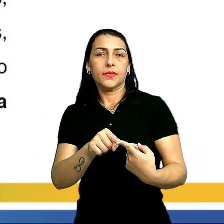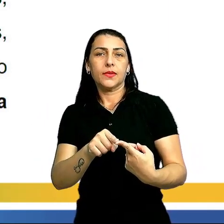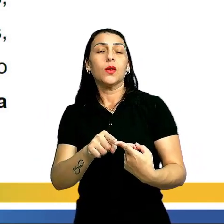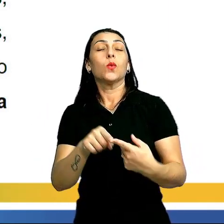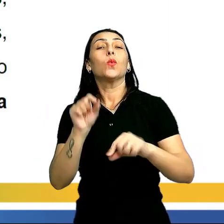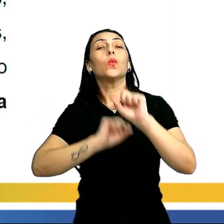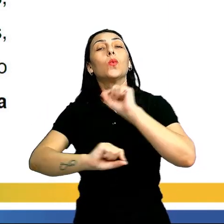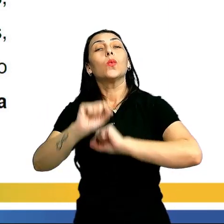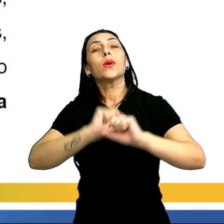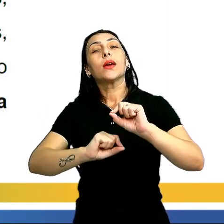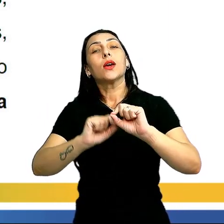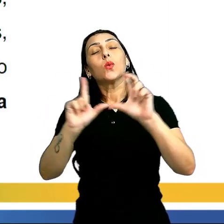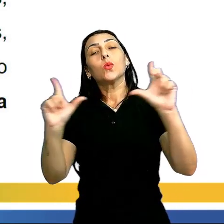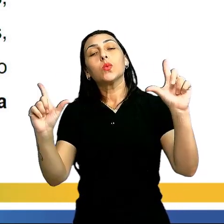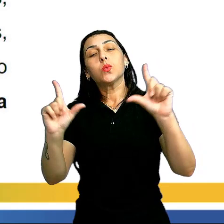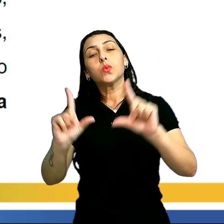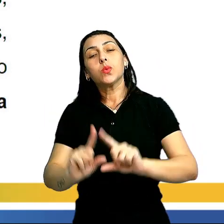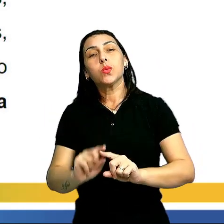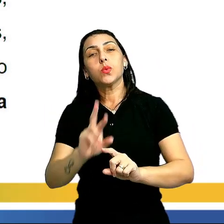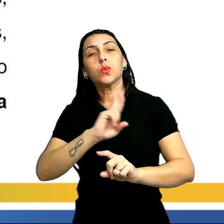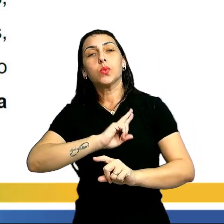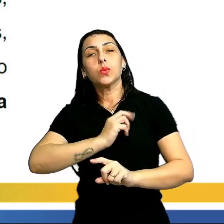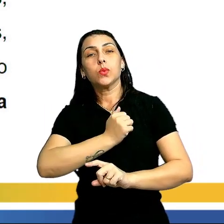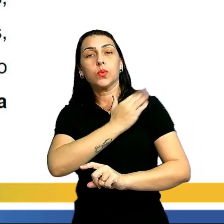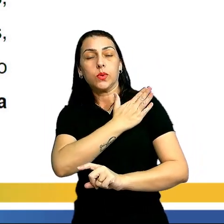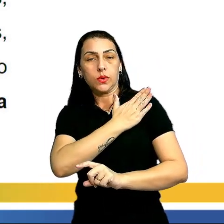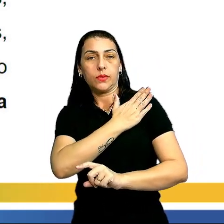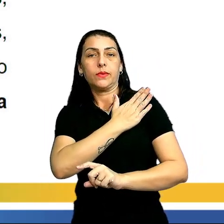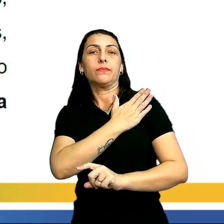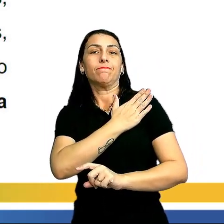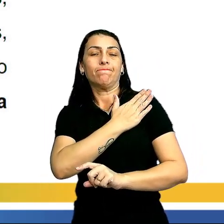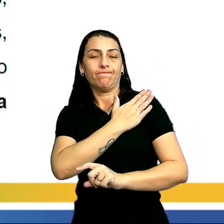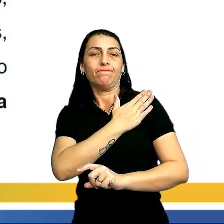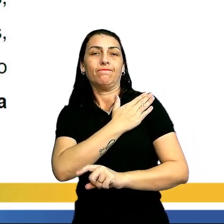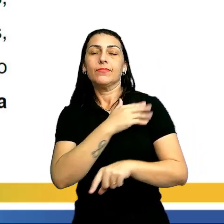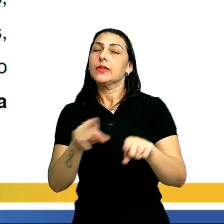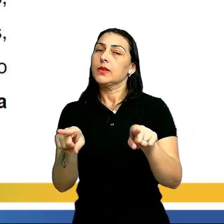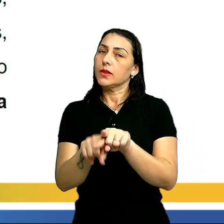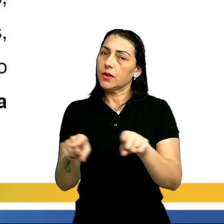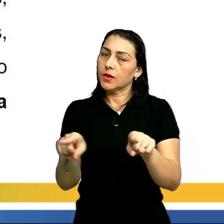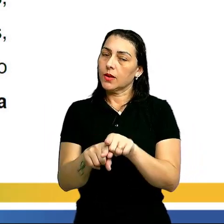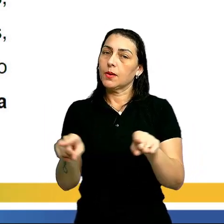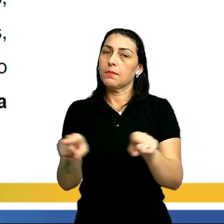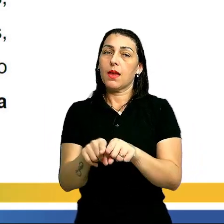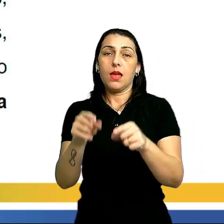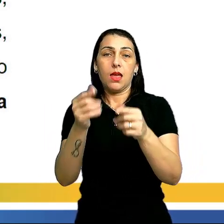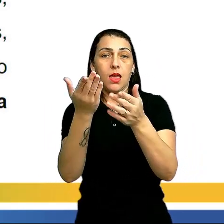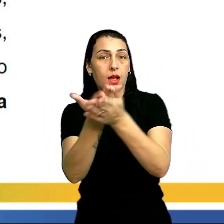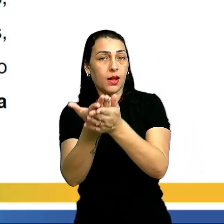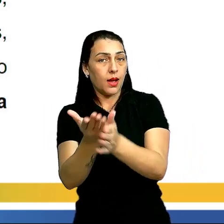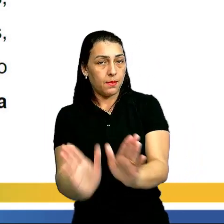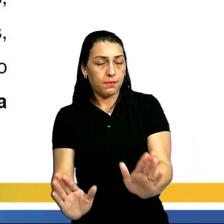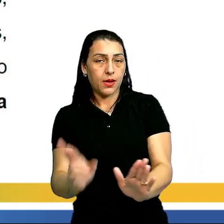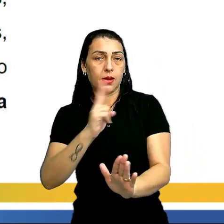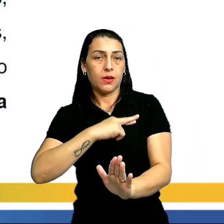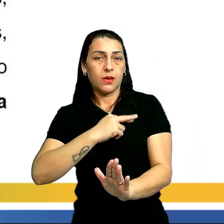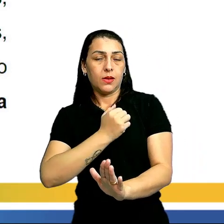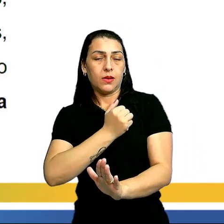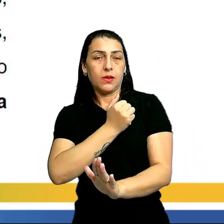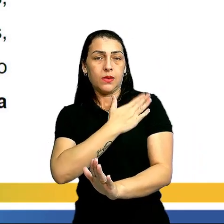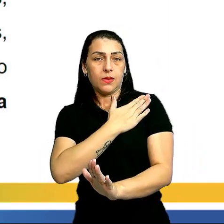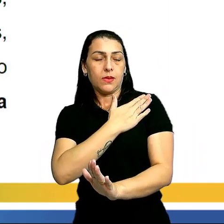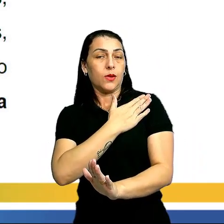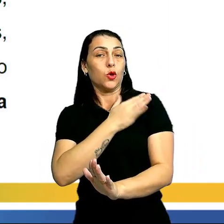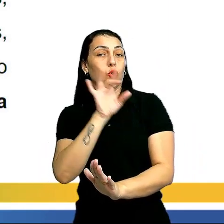é justamente diminuir esse preconceito e, quiçá, acabar, né? O preconceito racial,